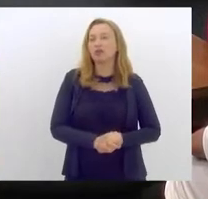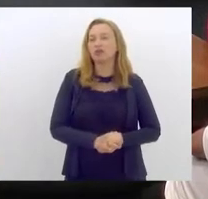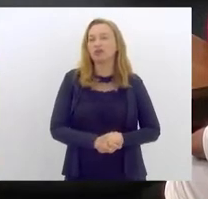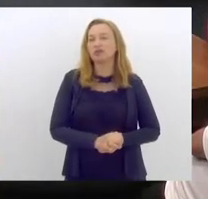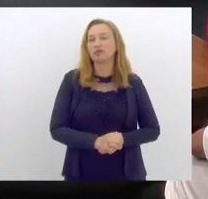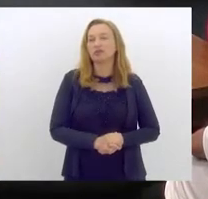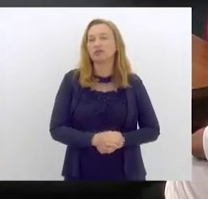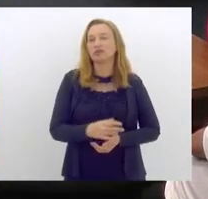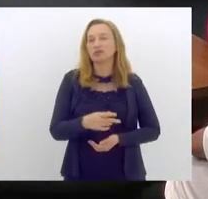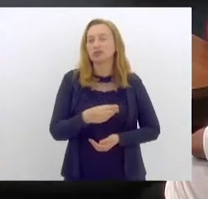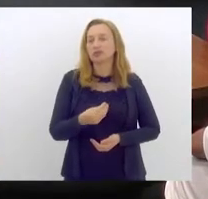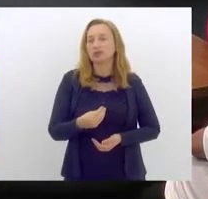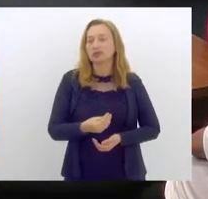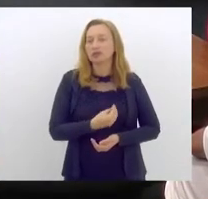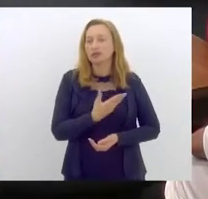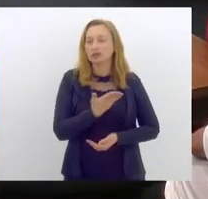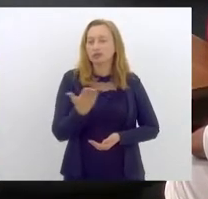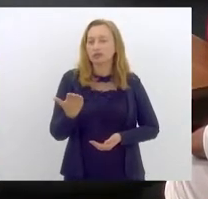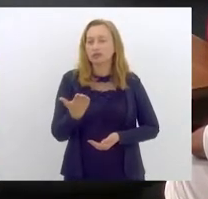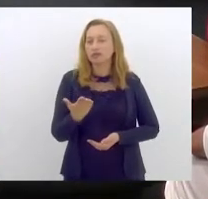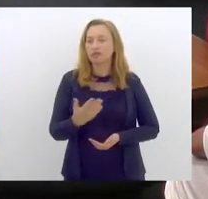Eu Tô fugindo do microfone mas parece que eu não posso fugir gente